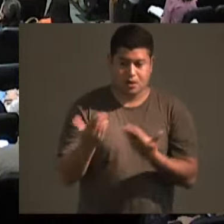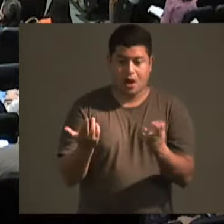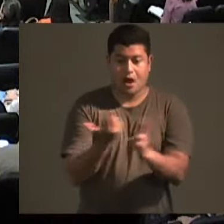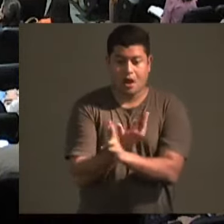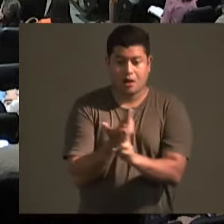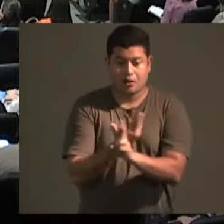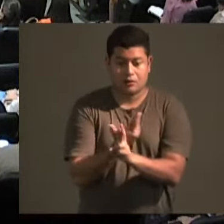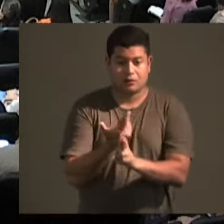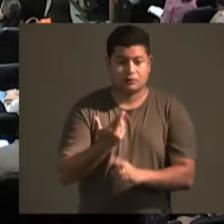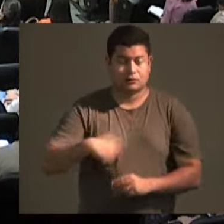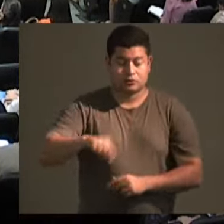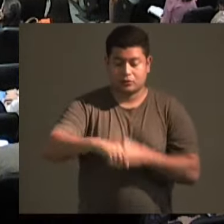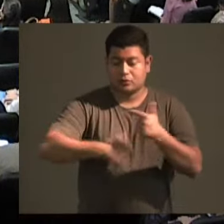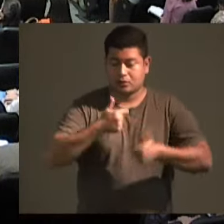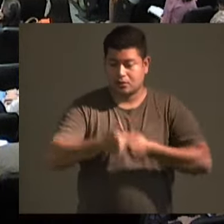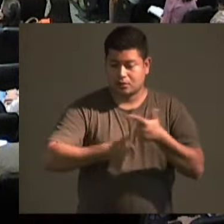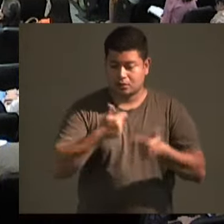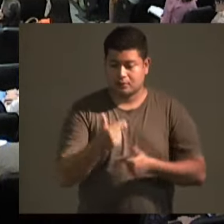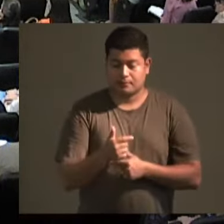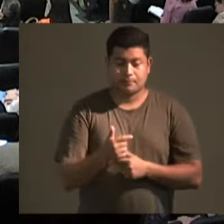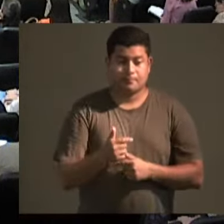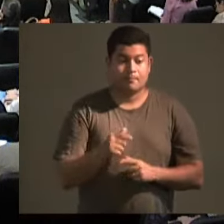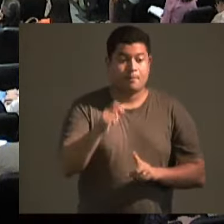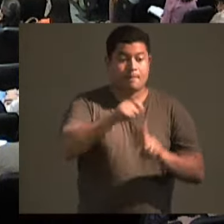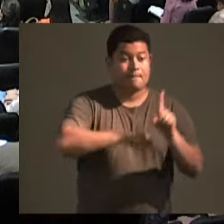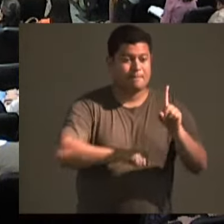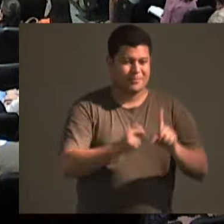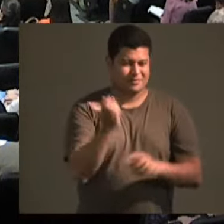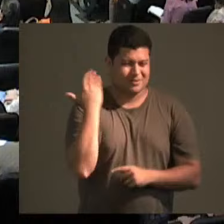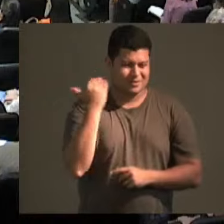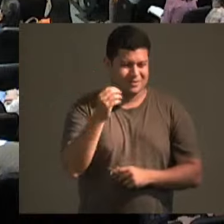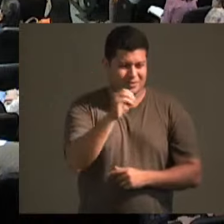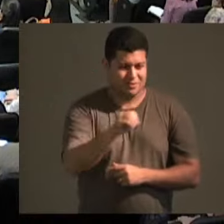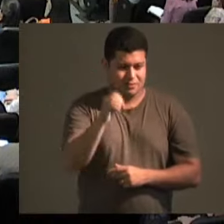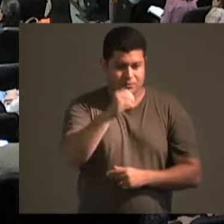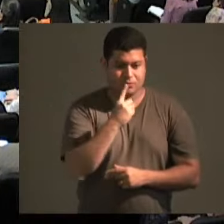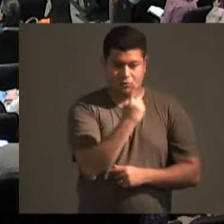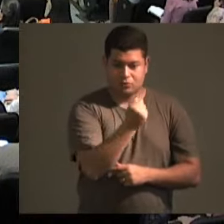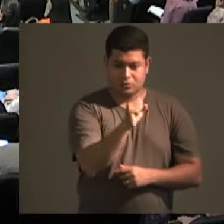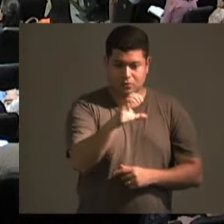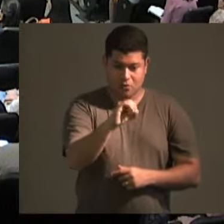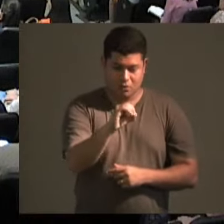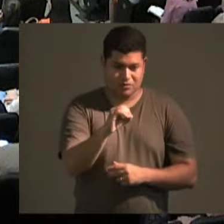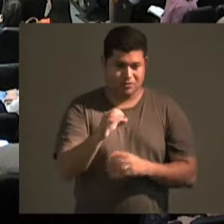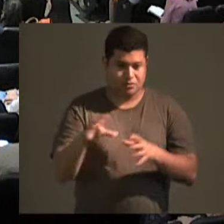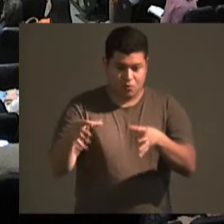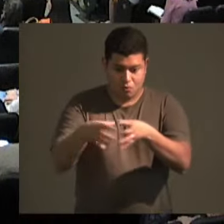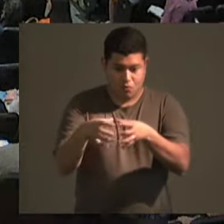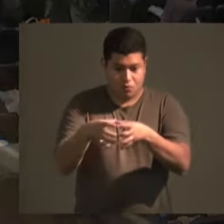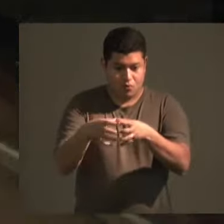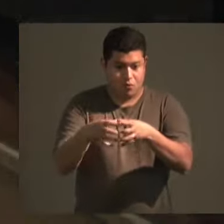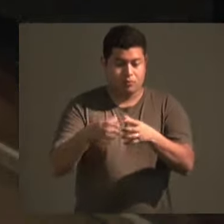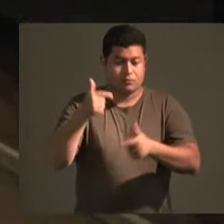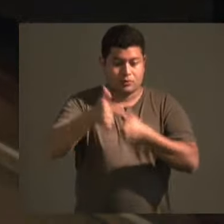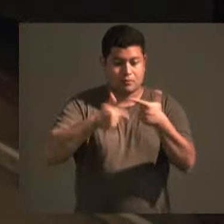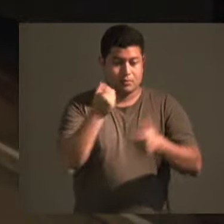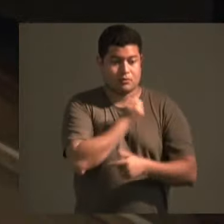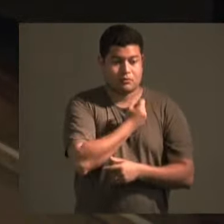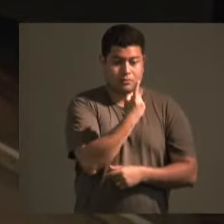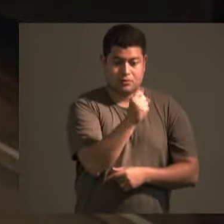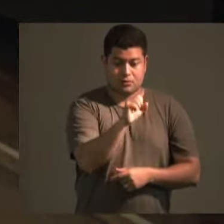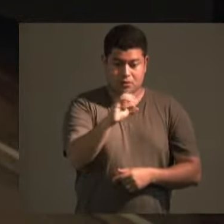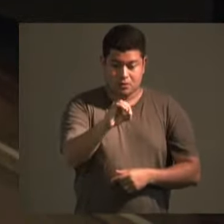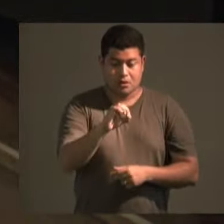algo que a gente está trabalhando. Mês passado, o 180 fez um relatório, depois eu posso compartilhar com vocês